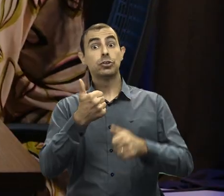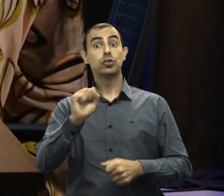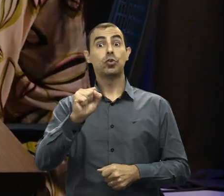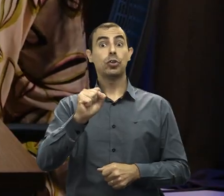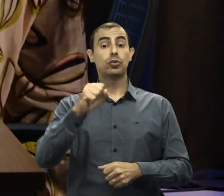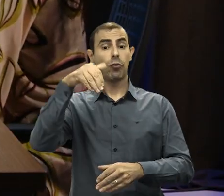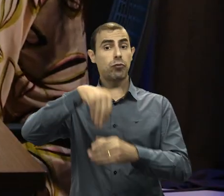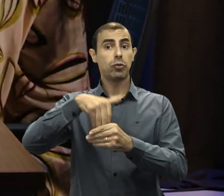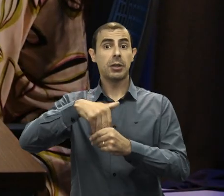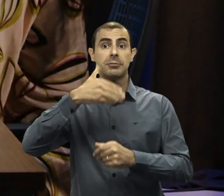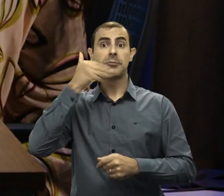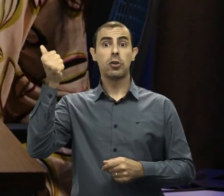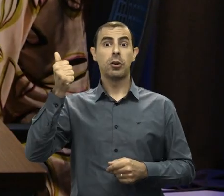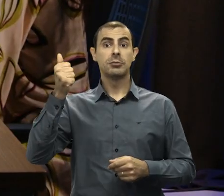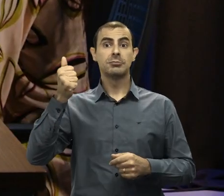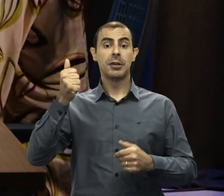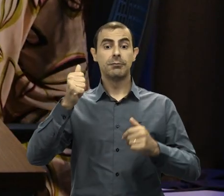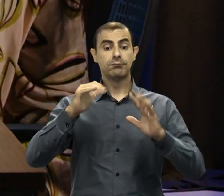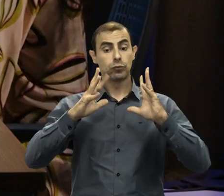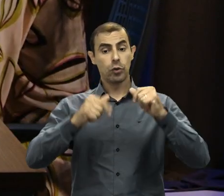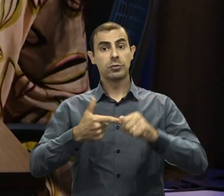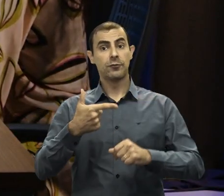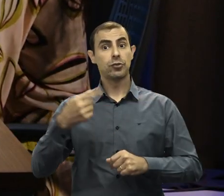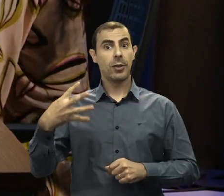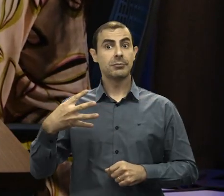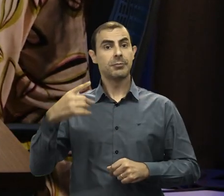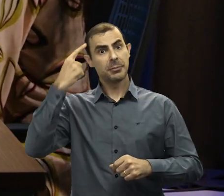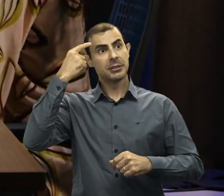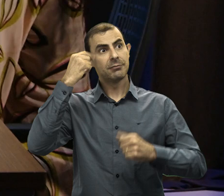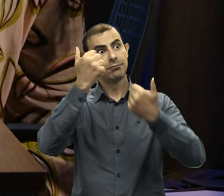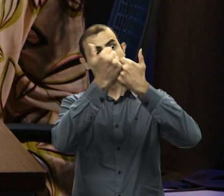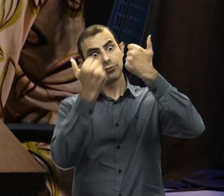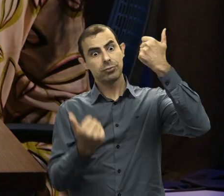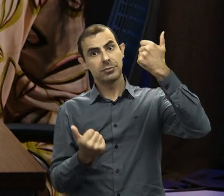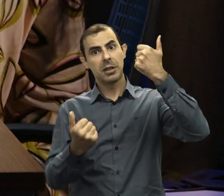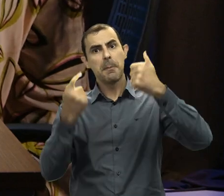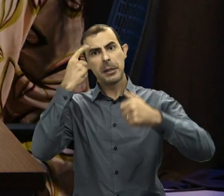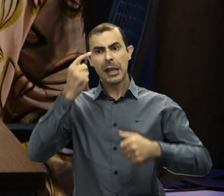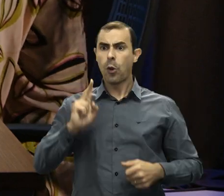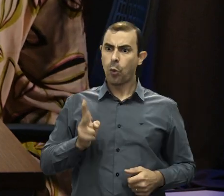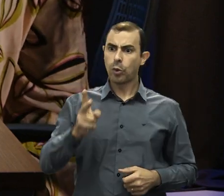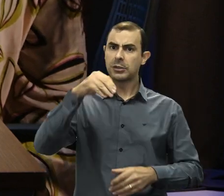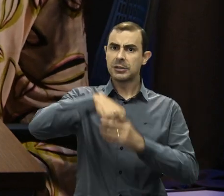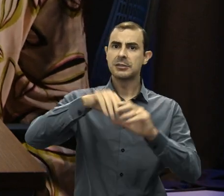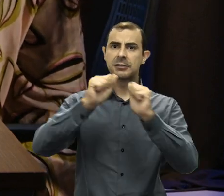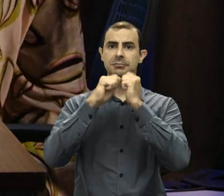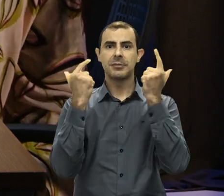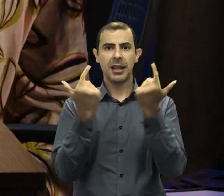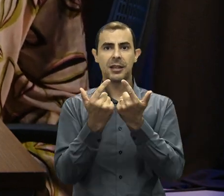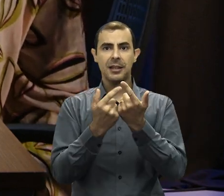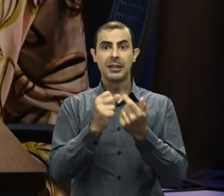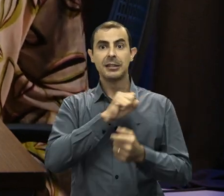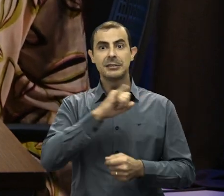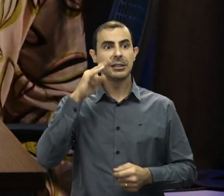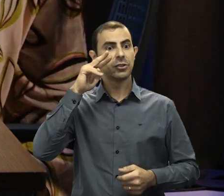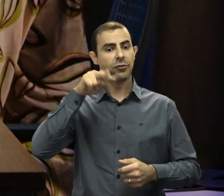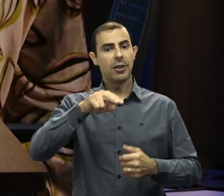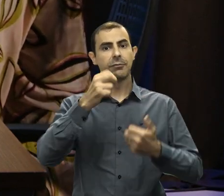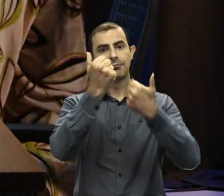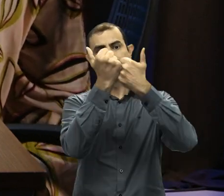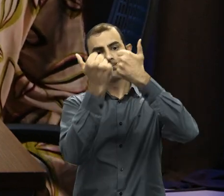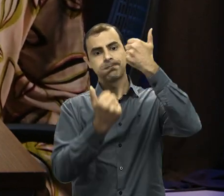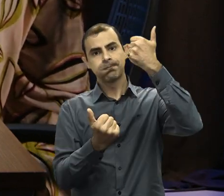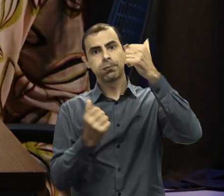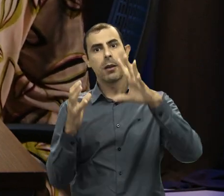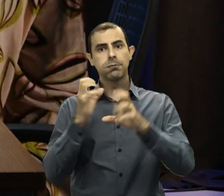bem votado, de 24. Então, quer dizer, era para você continuar na Assembleia, né, se for olhar pela